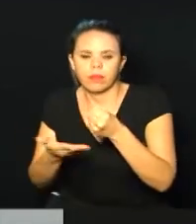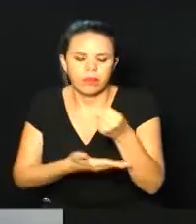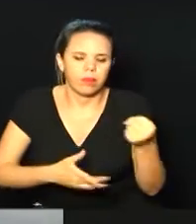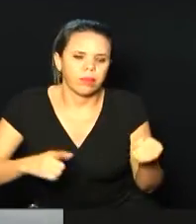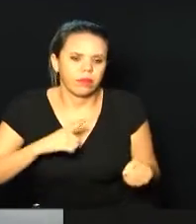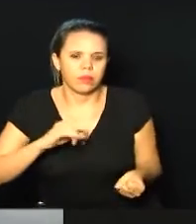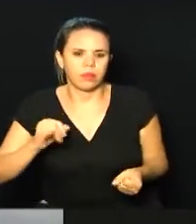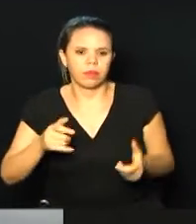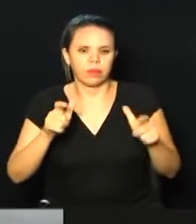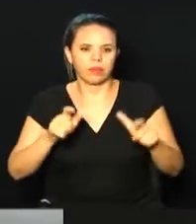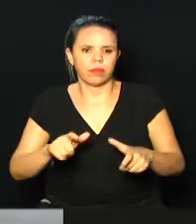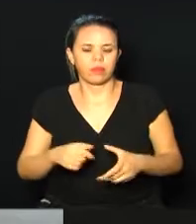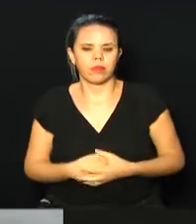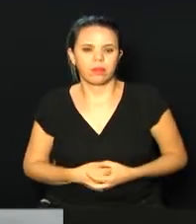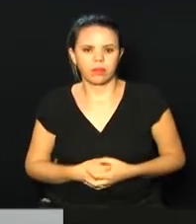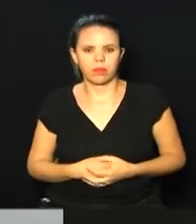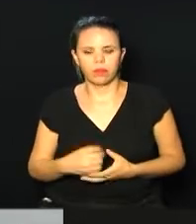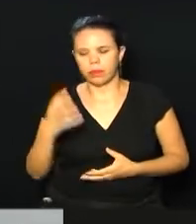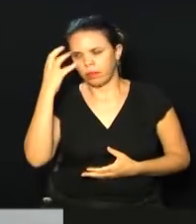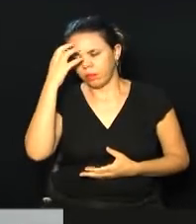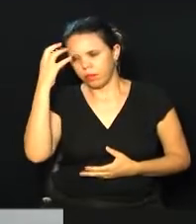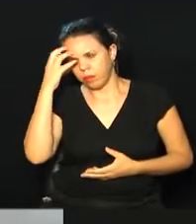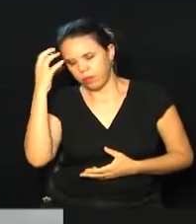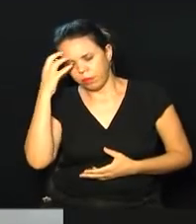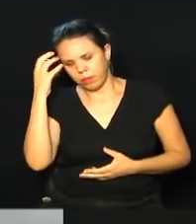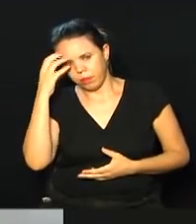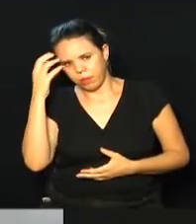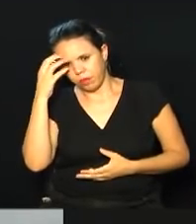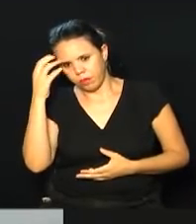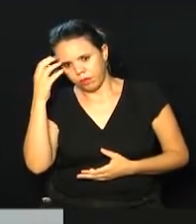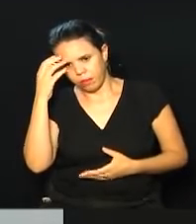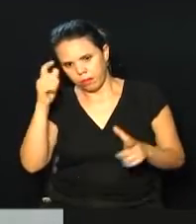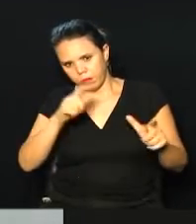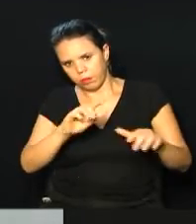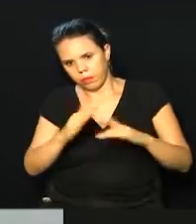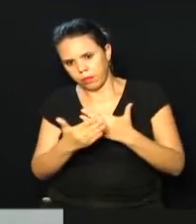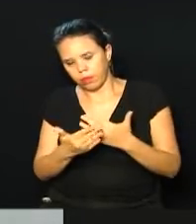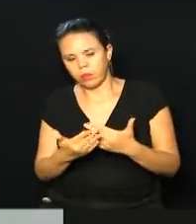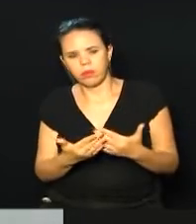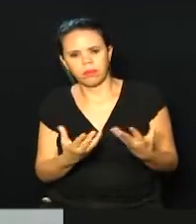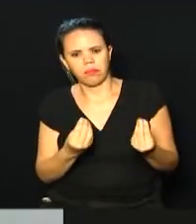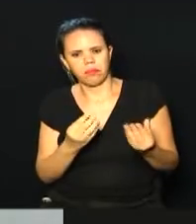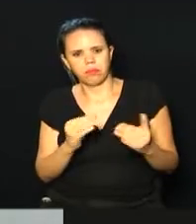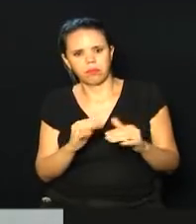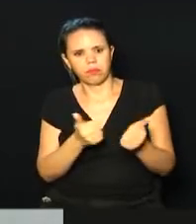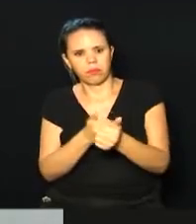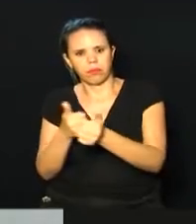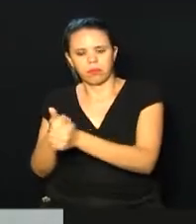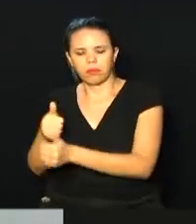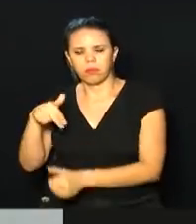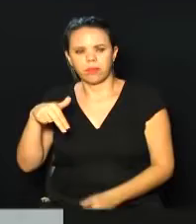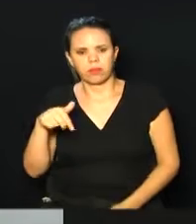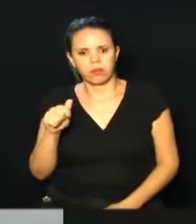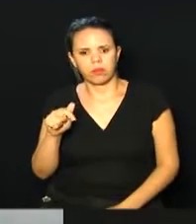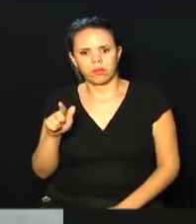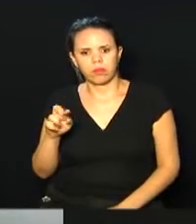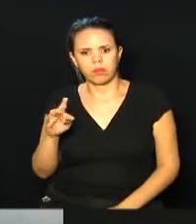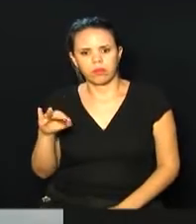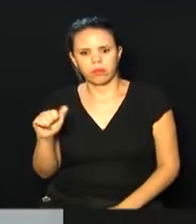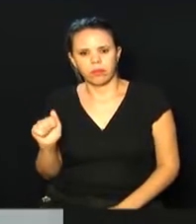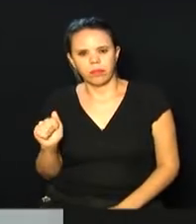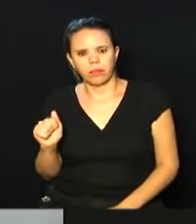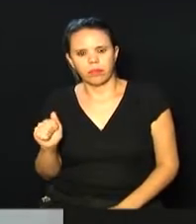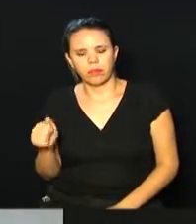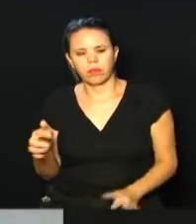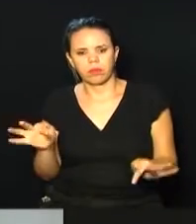a região do Taquaral, Alto Taquaral, São Quirino, Vila Nogueira e